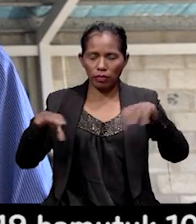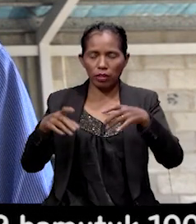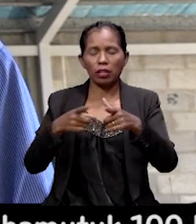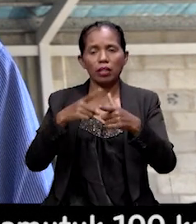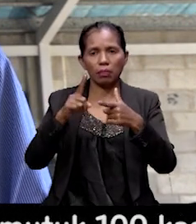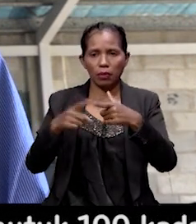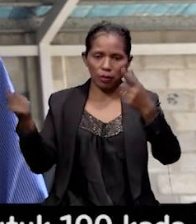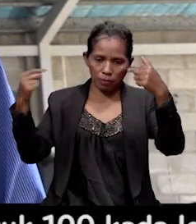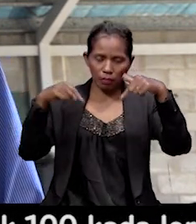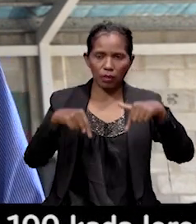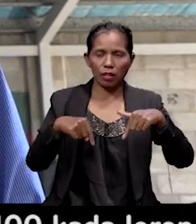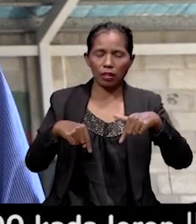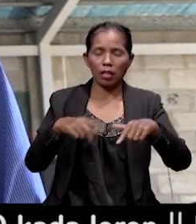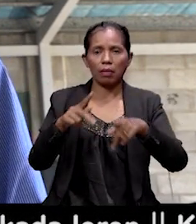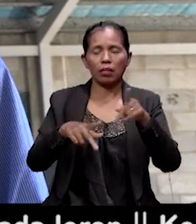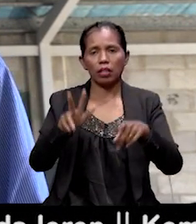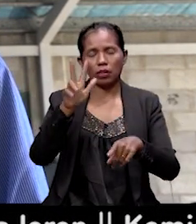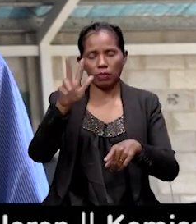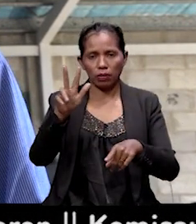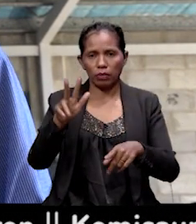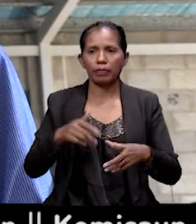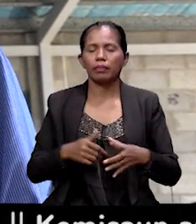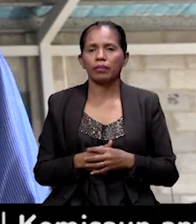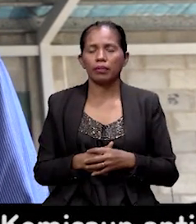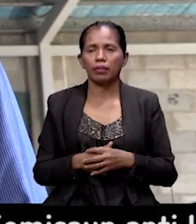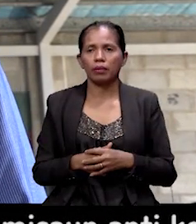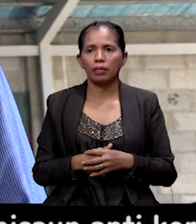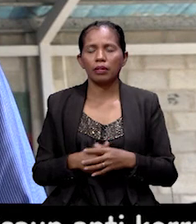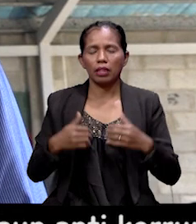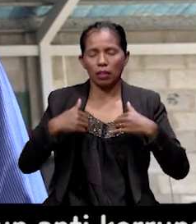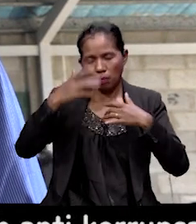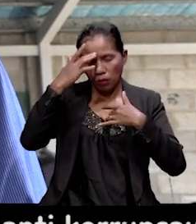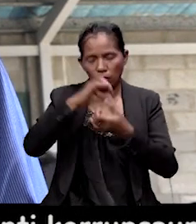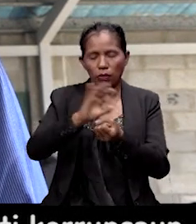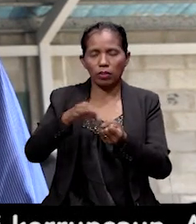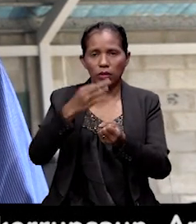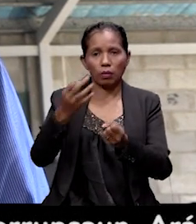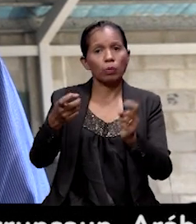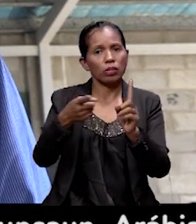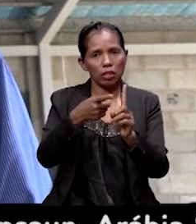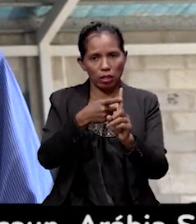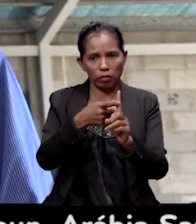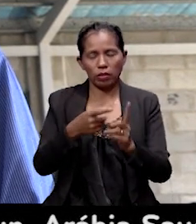mai iha na intulu maka é tão positivo, então